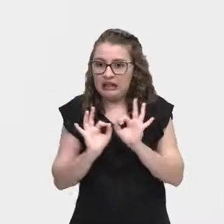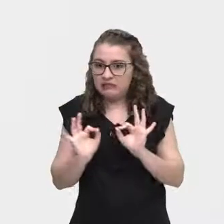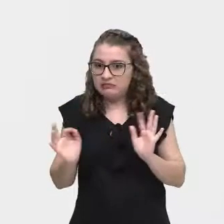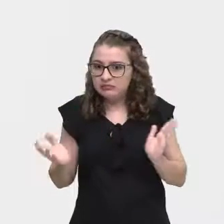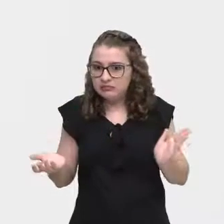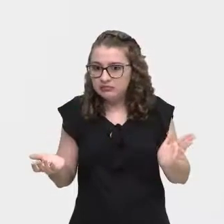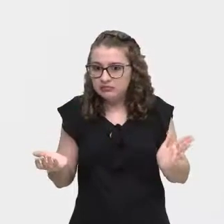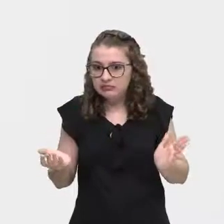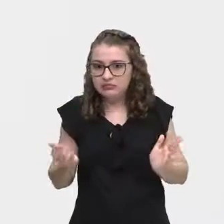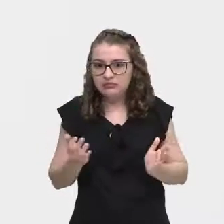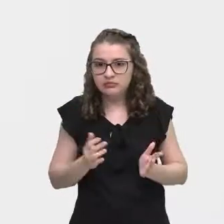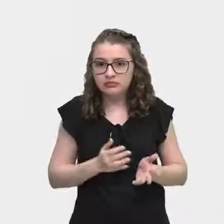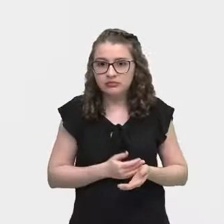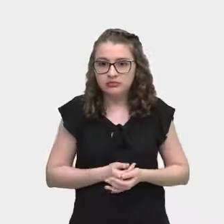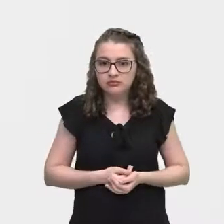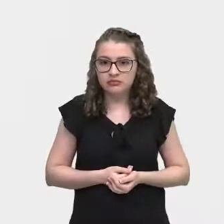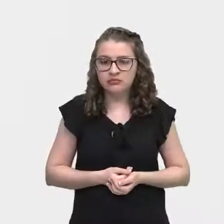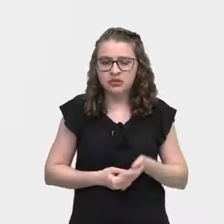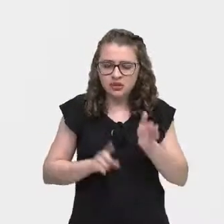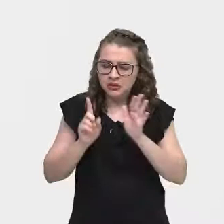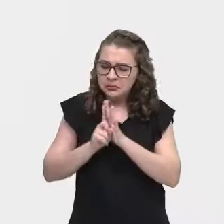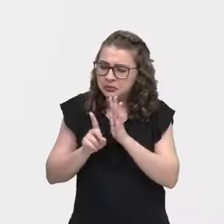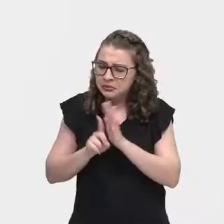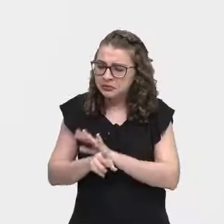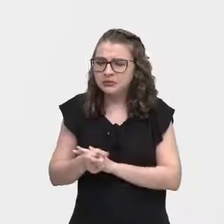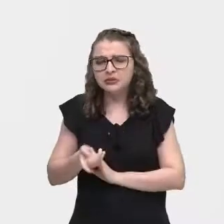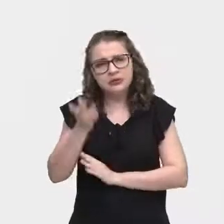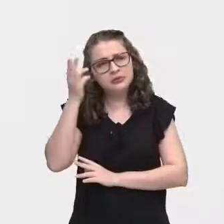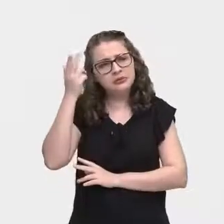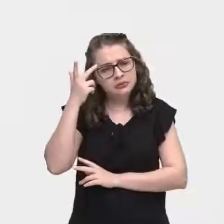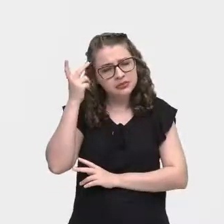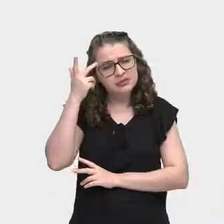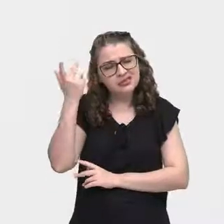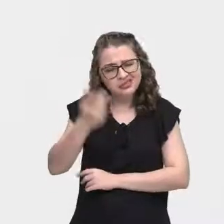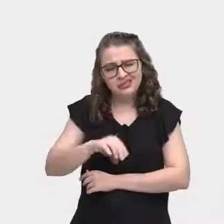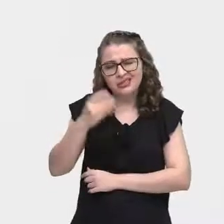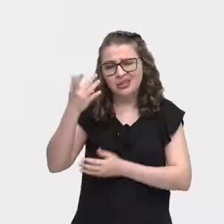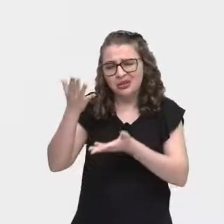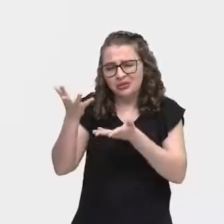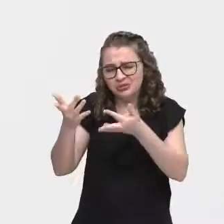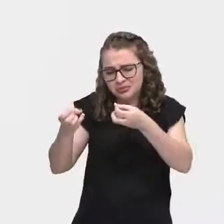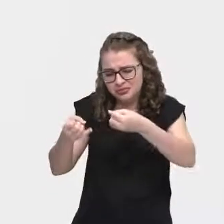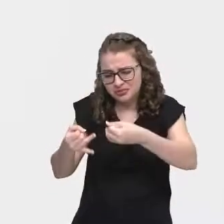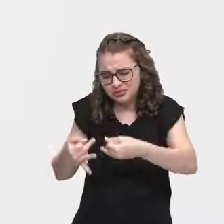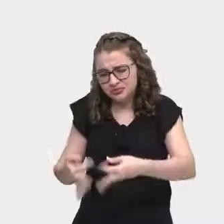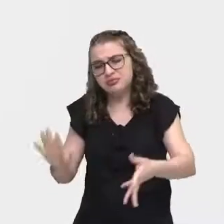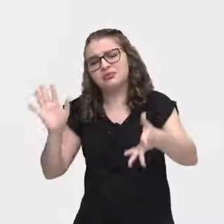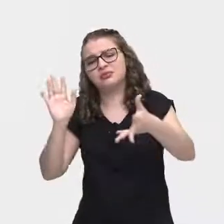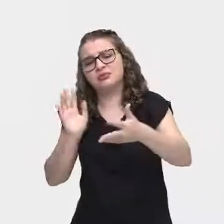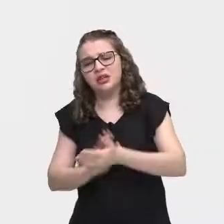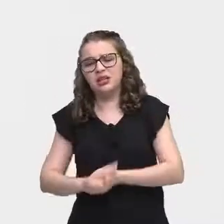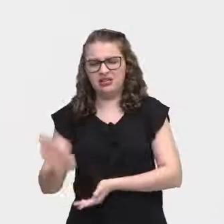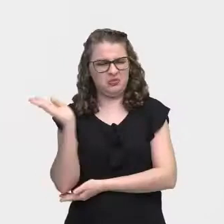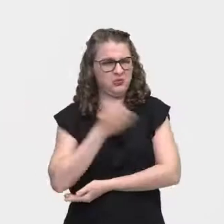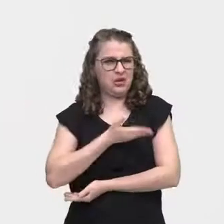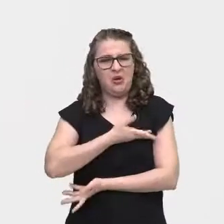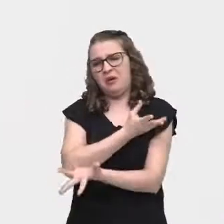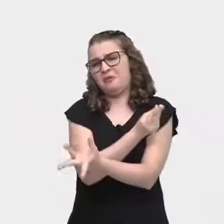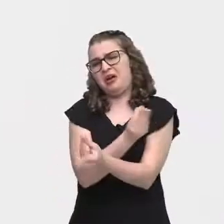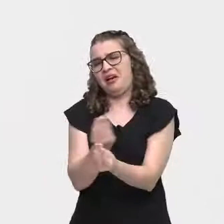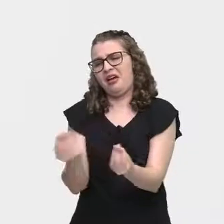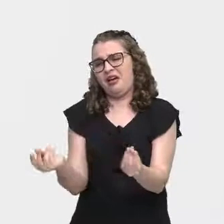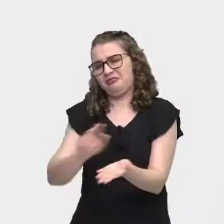fala de várias coisas, né? Ah, tenho um amigo, eu tenho muitos amigos,